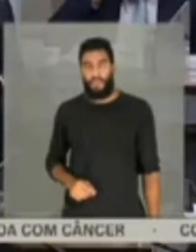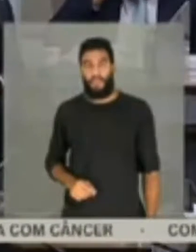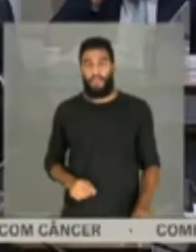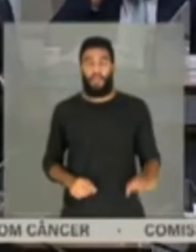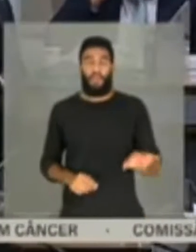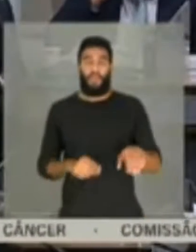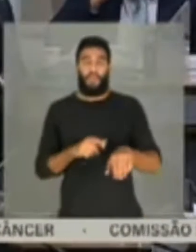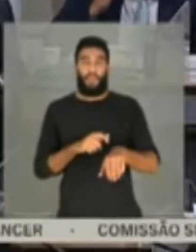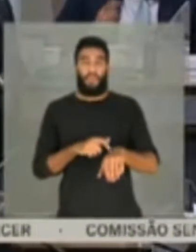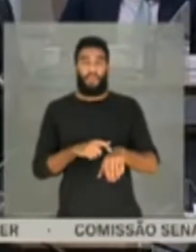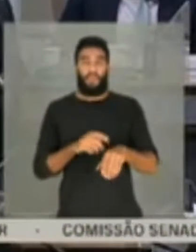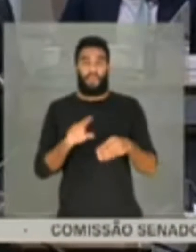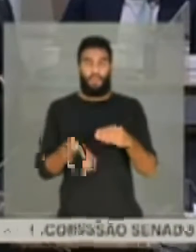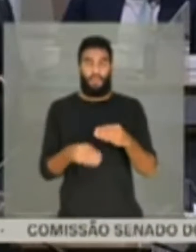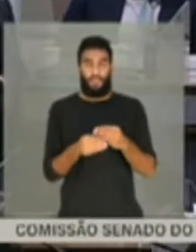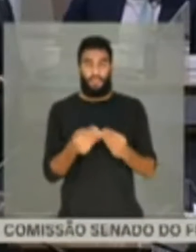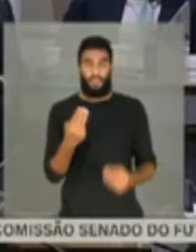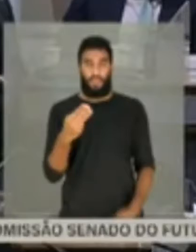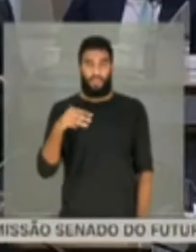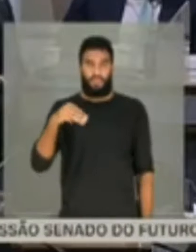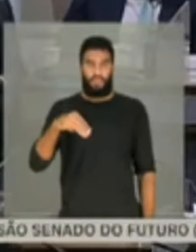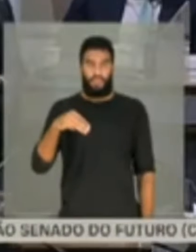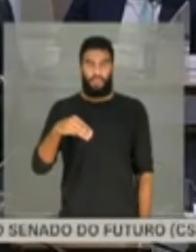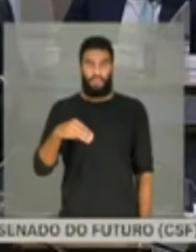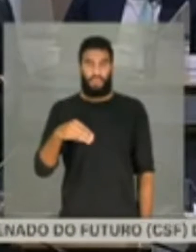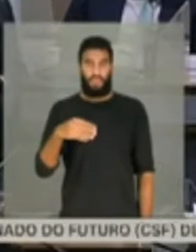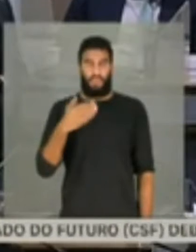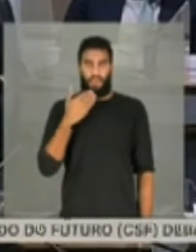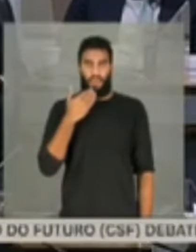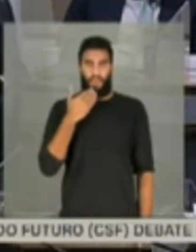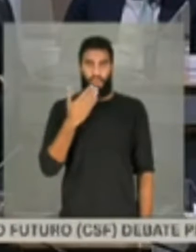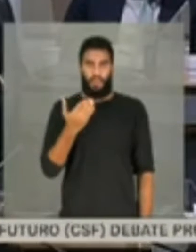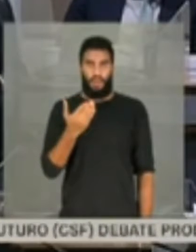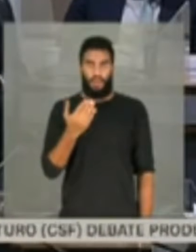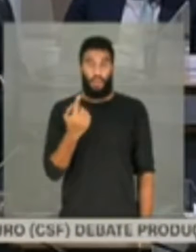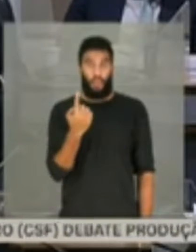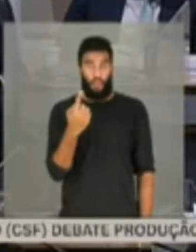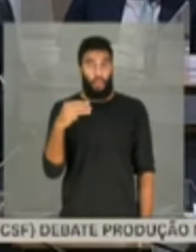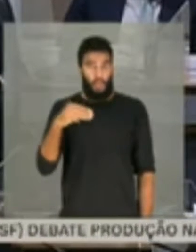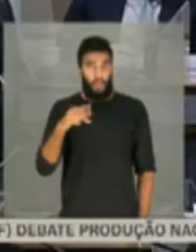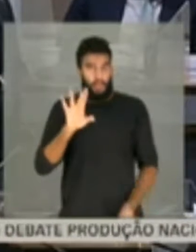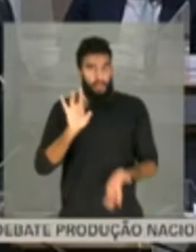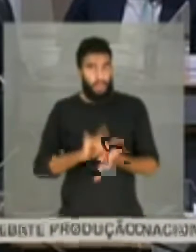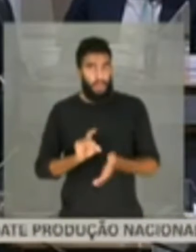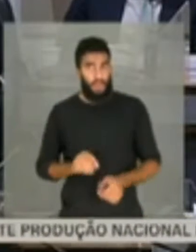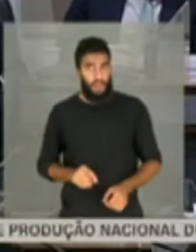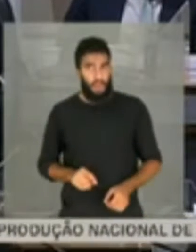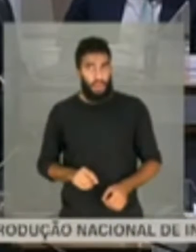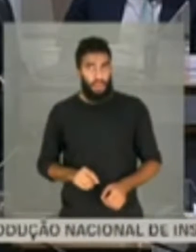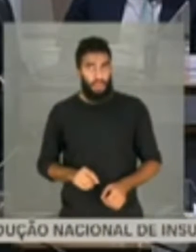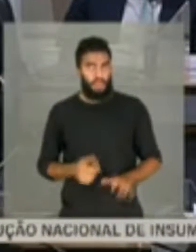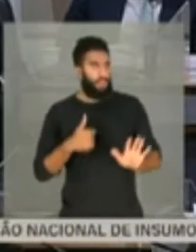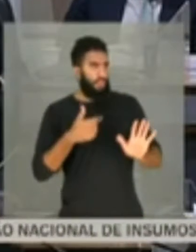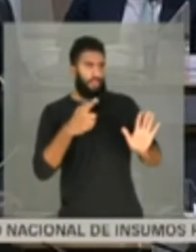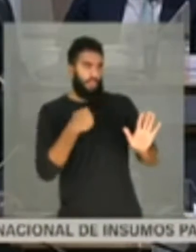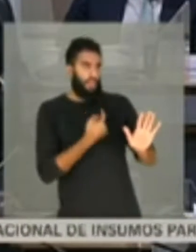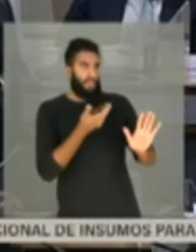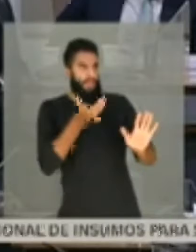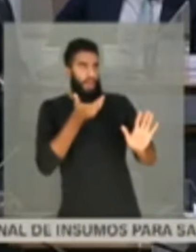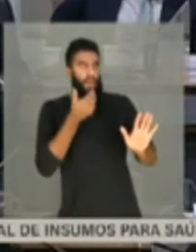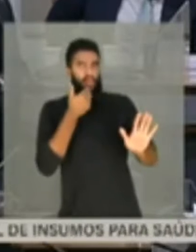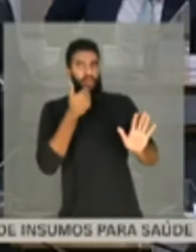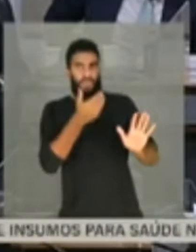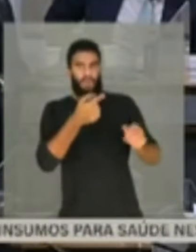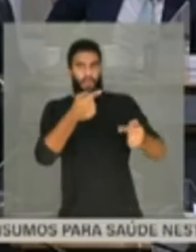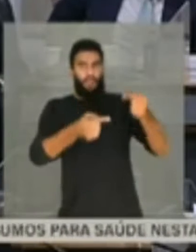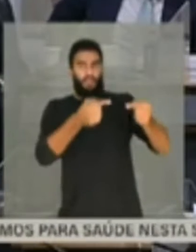Eu já acrescentei mais 2 minutos a Vossa Excelência. Eu peço que... É 1 minuto mesmo. Nós queremos interrogar a